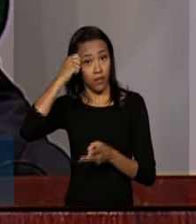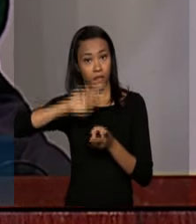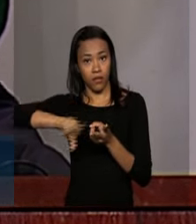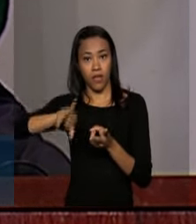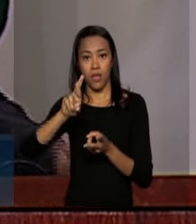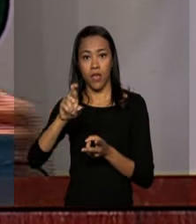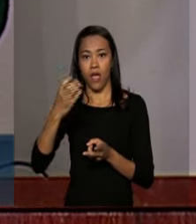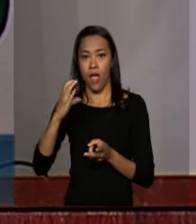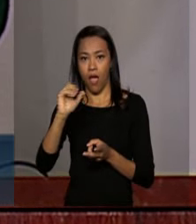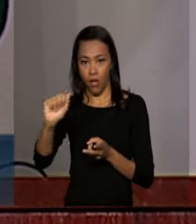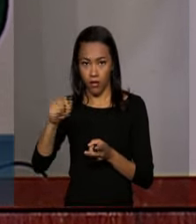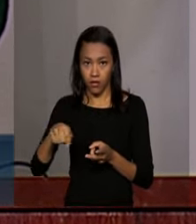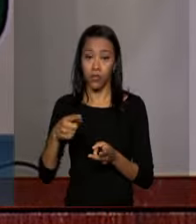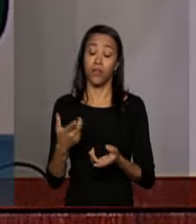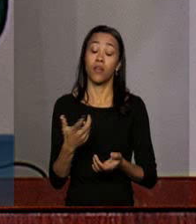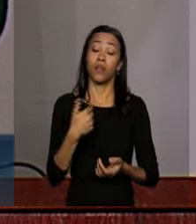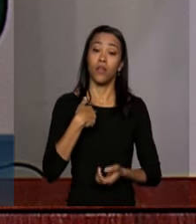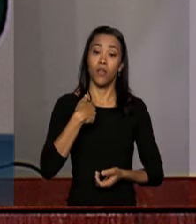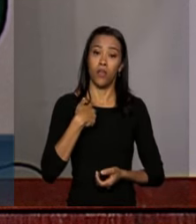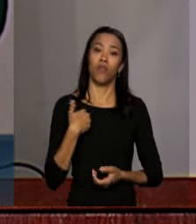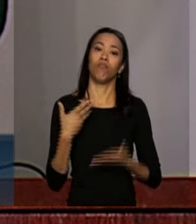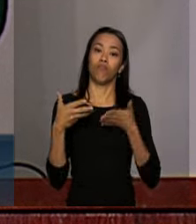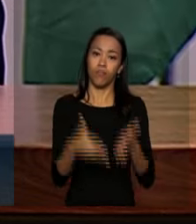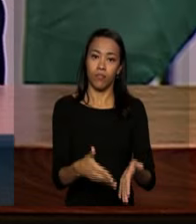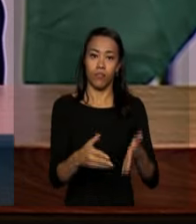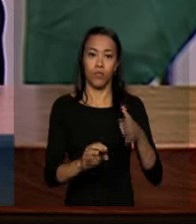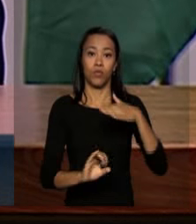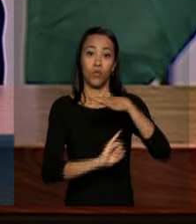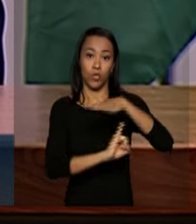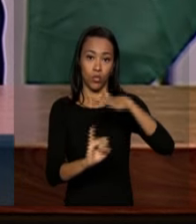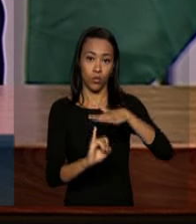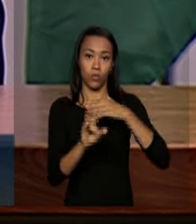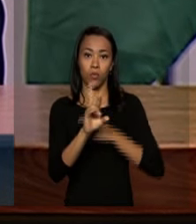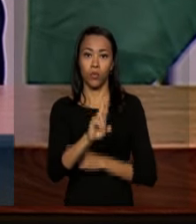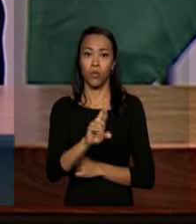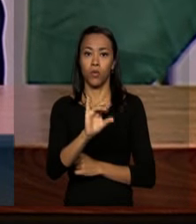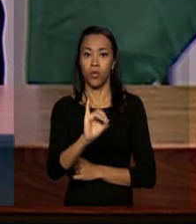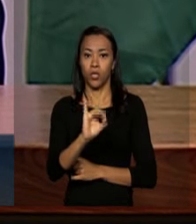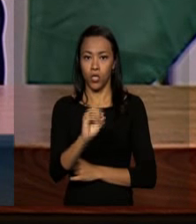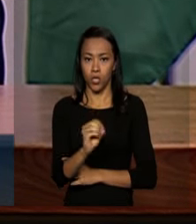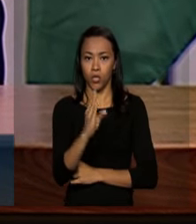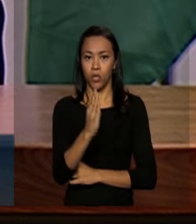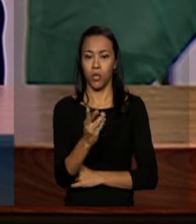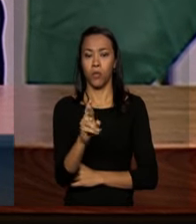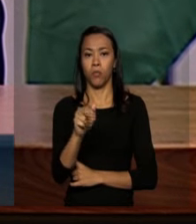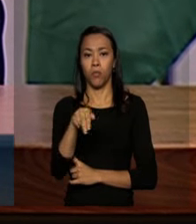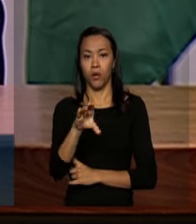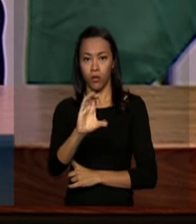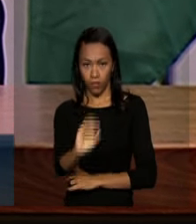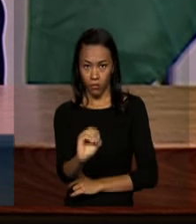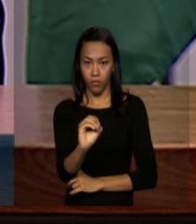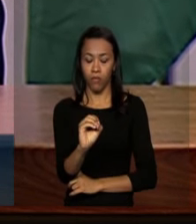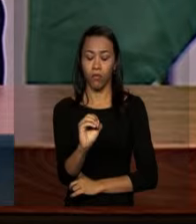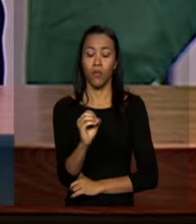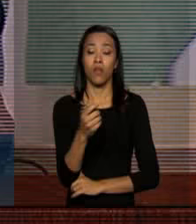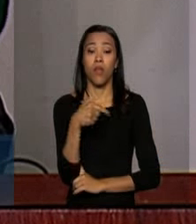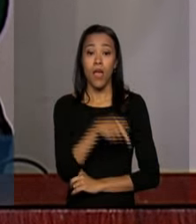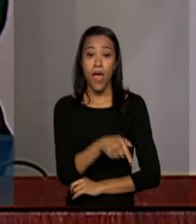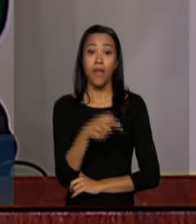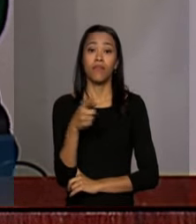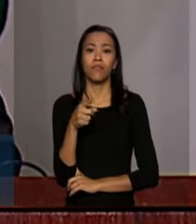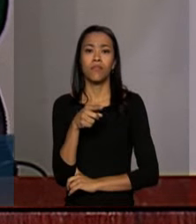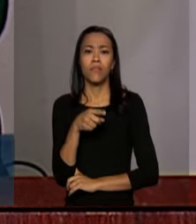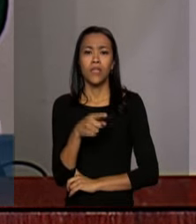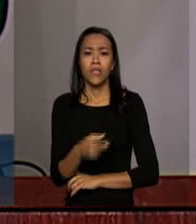Instituto Rio Branco, do qual me orgulho de ter feito parte, e cuja continuidade reputo de fundamental importância, são exemplos